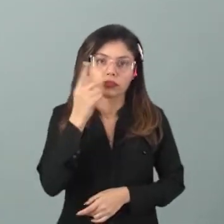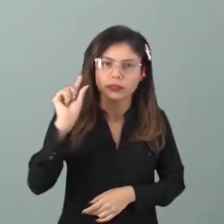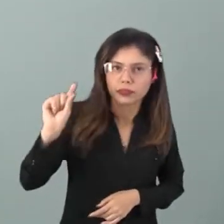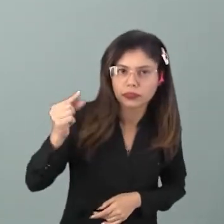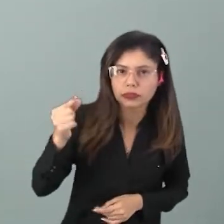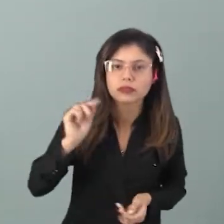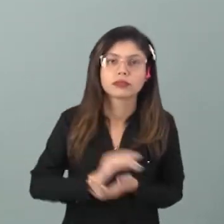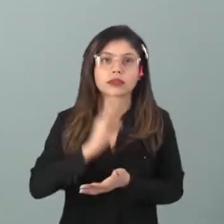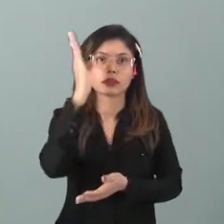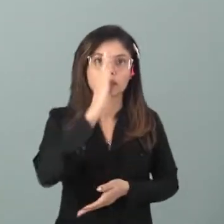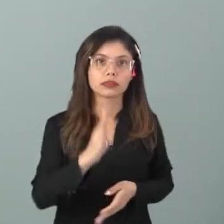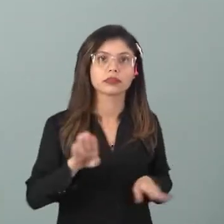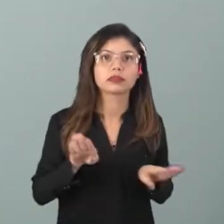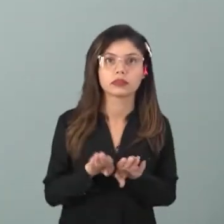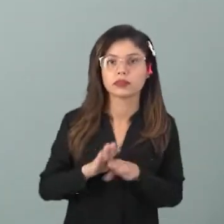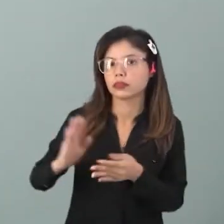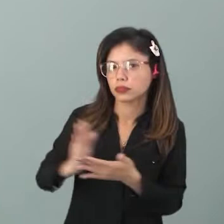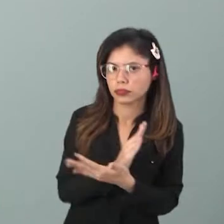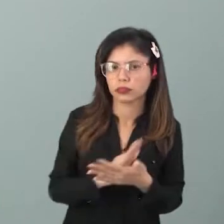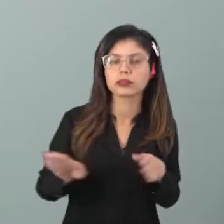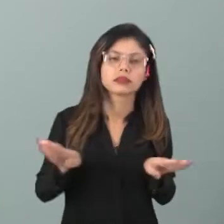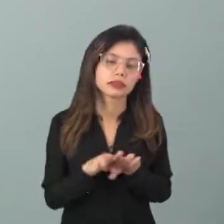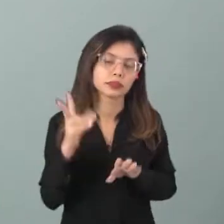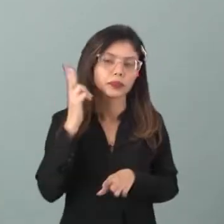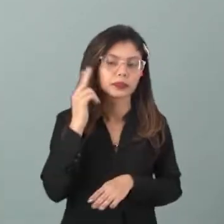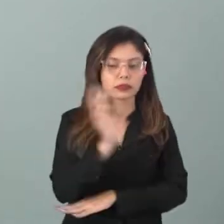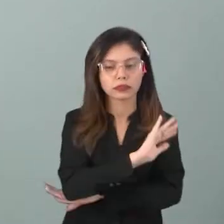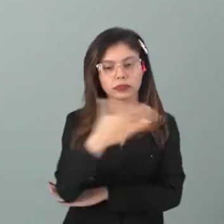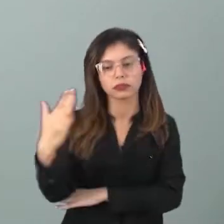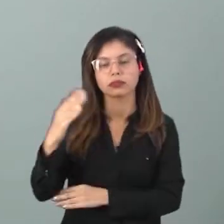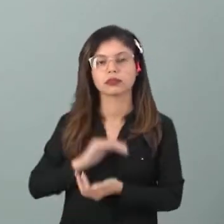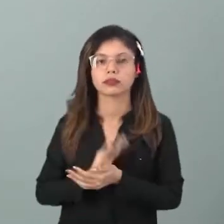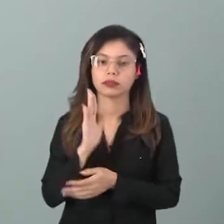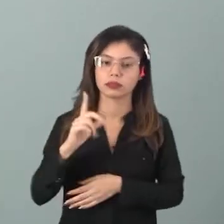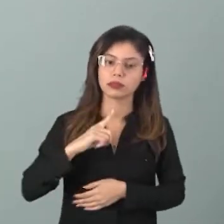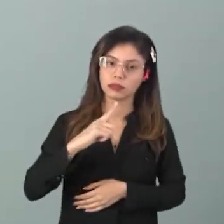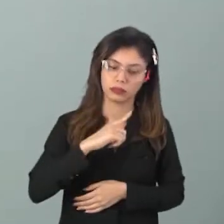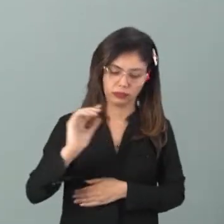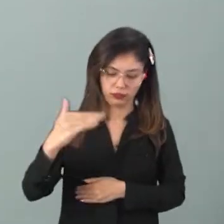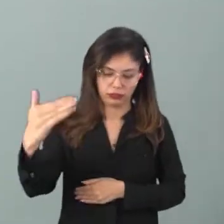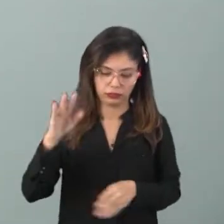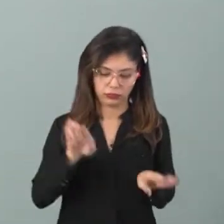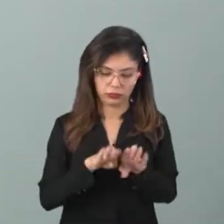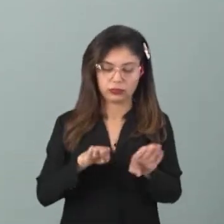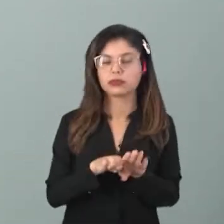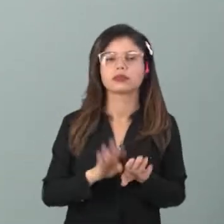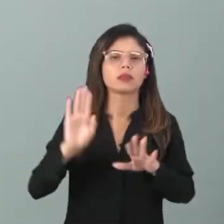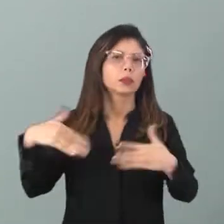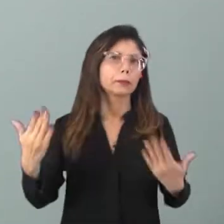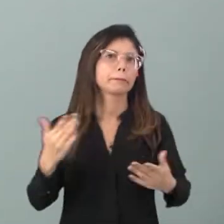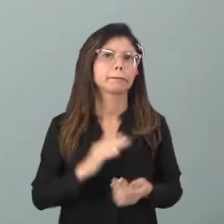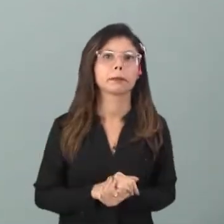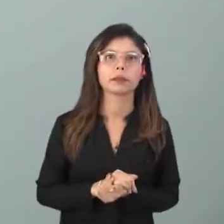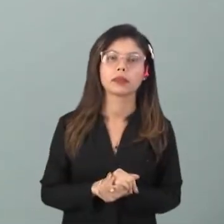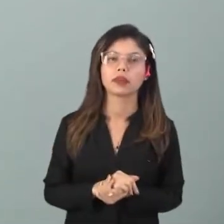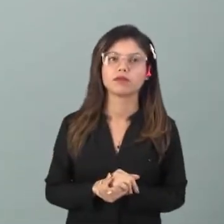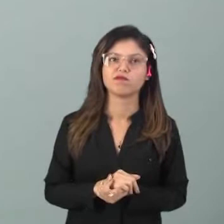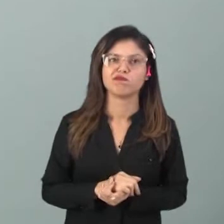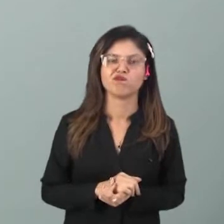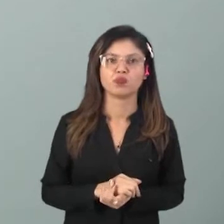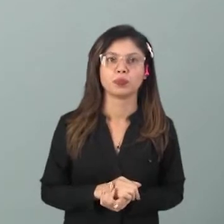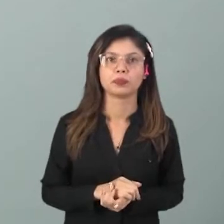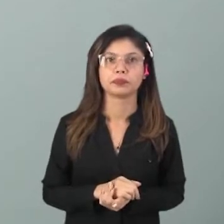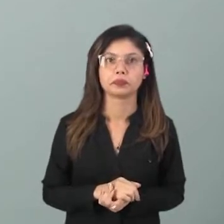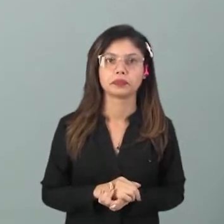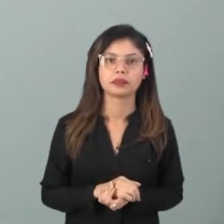pouquinho mais do Brasil, a gente tem alguns desastres naturais que ocorreram já no Brasil. E que desastres seriam esses, né? A gente tem aí de uma forma